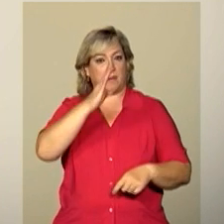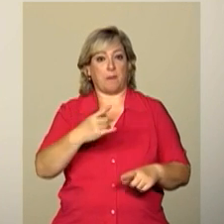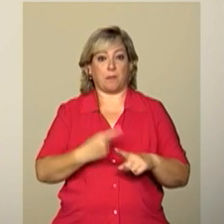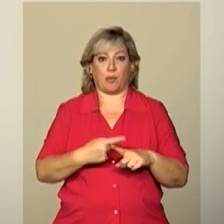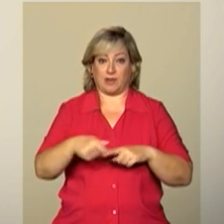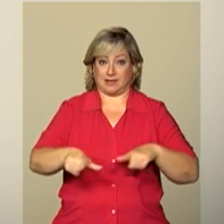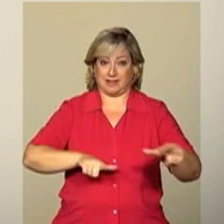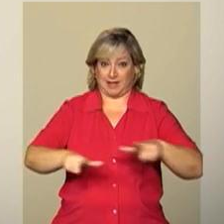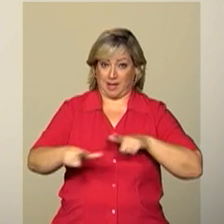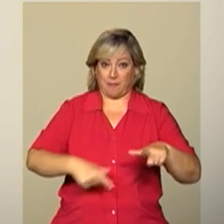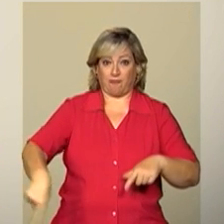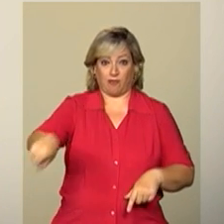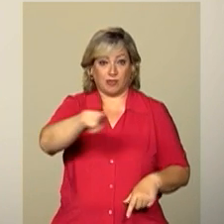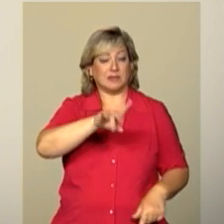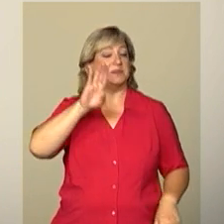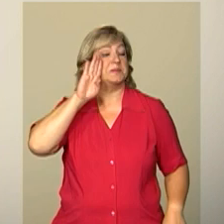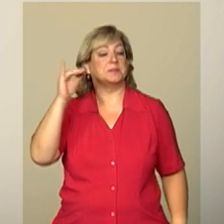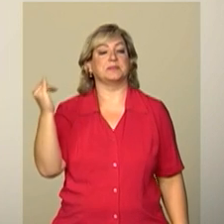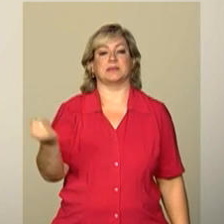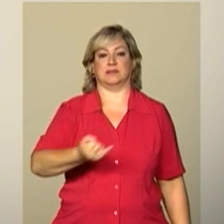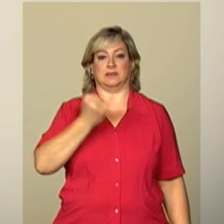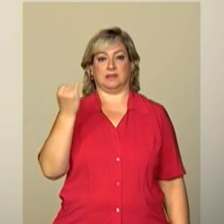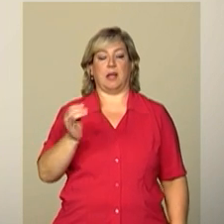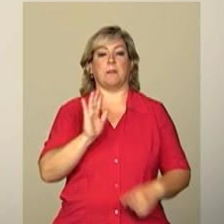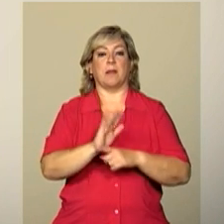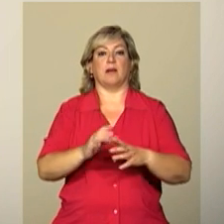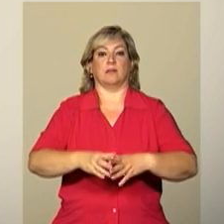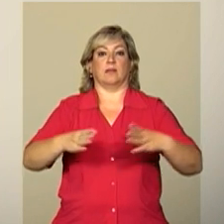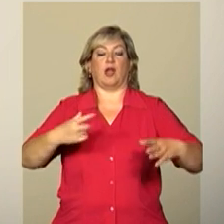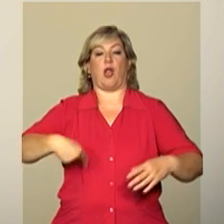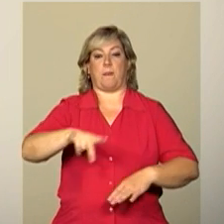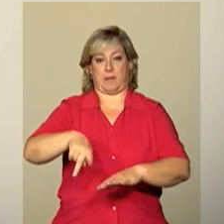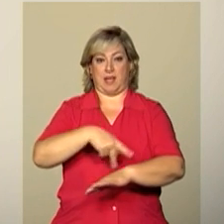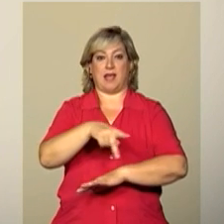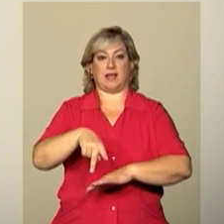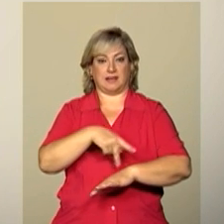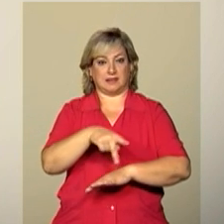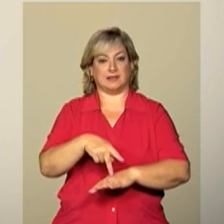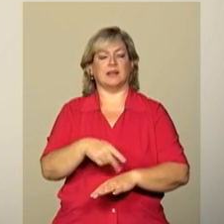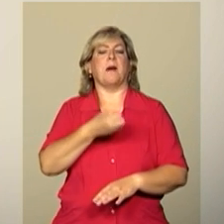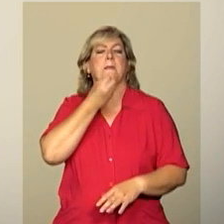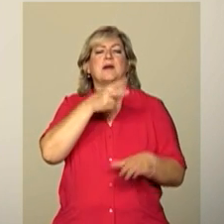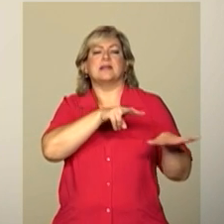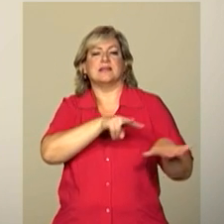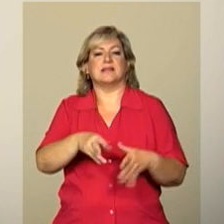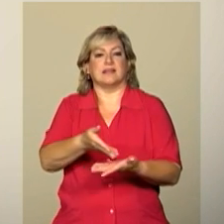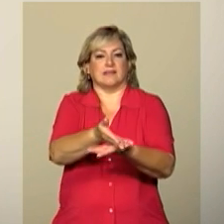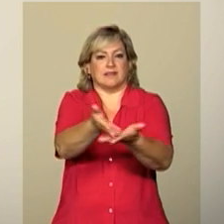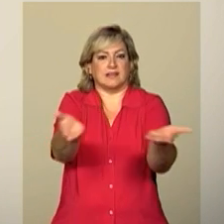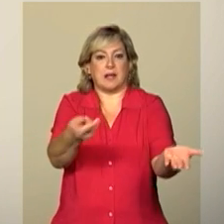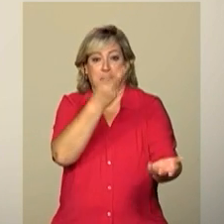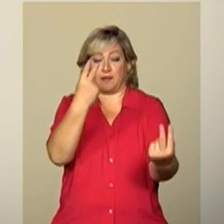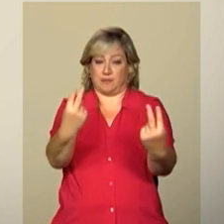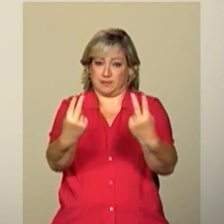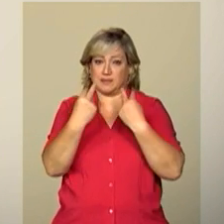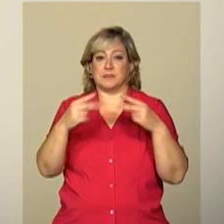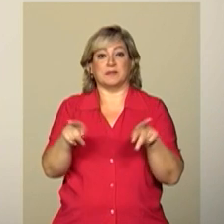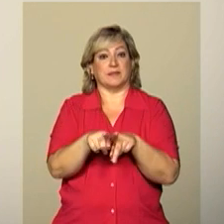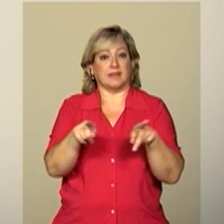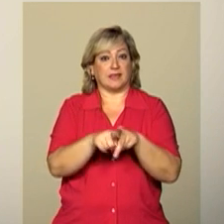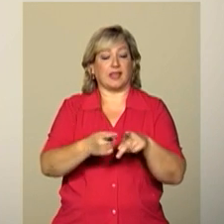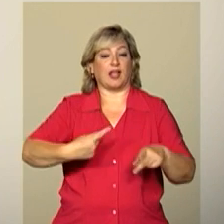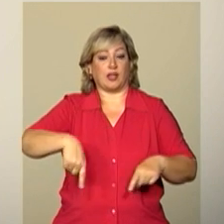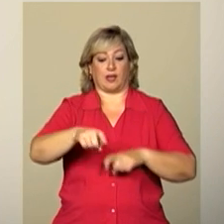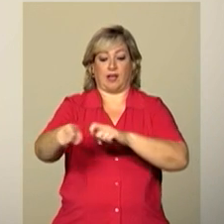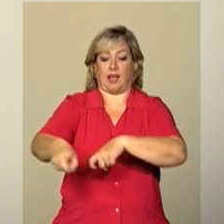porque o trabalho de vocês é fundamental para o crescimento de nosso país uma boa semana para os nossos ouvintes para os